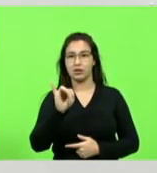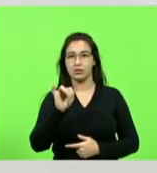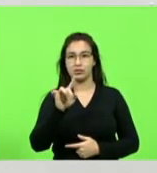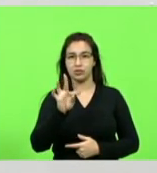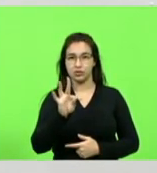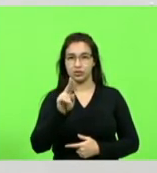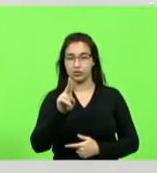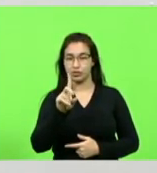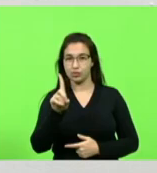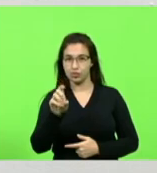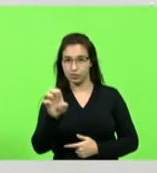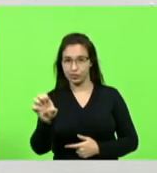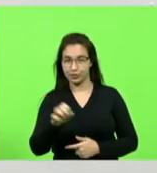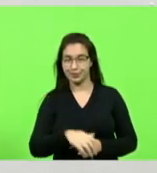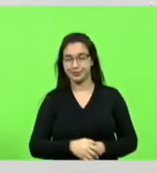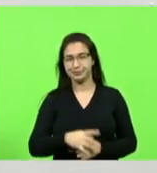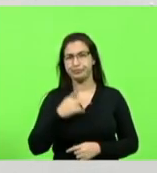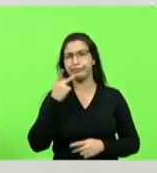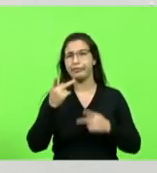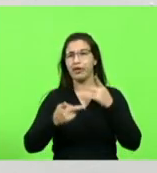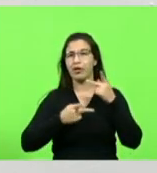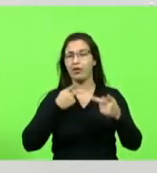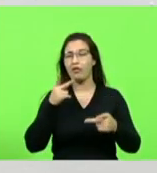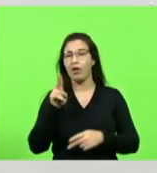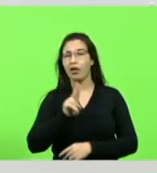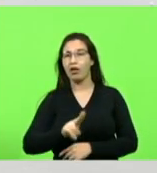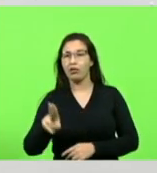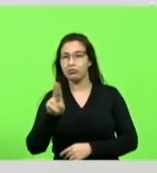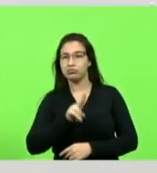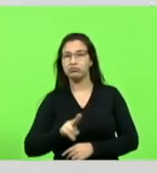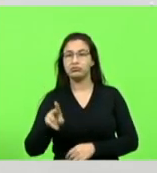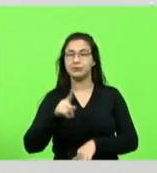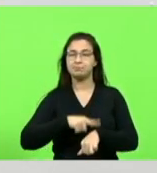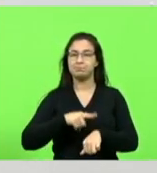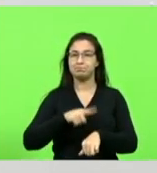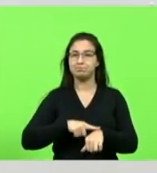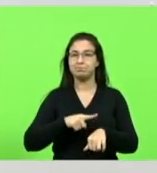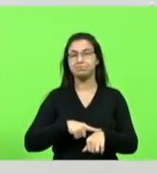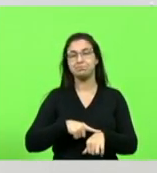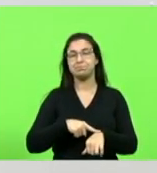aqui falar e usar desse espaço,